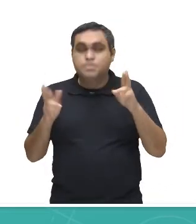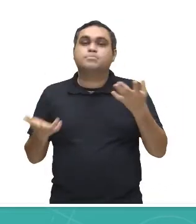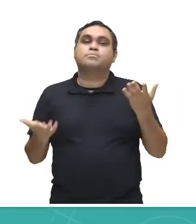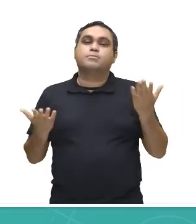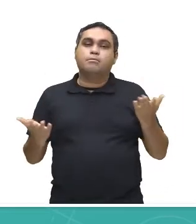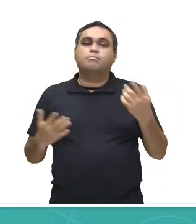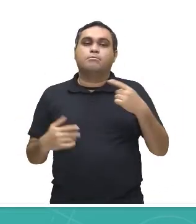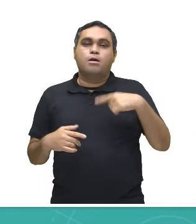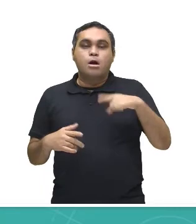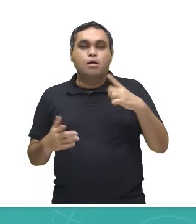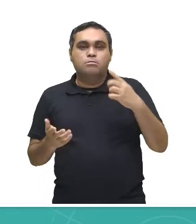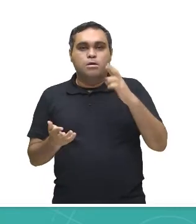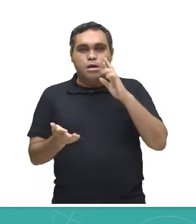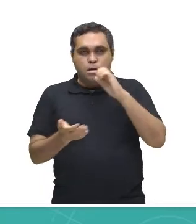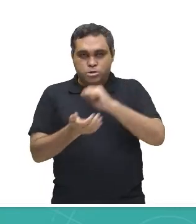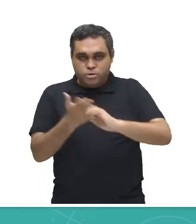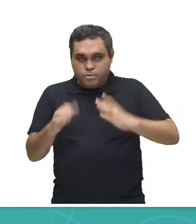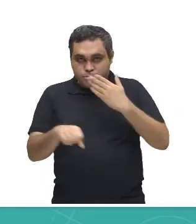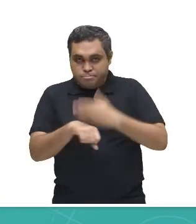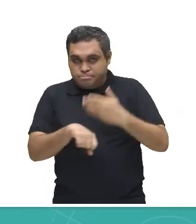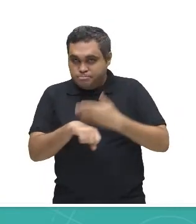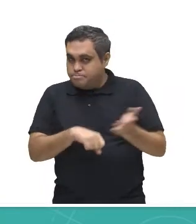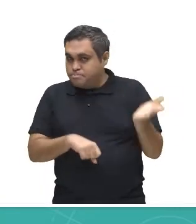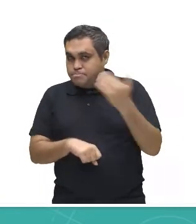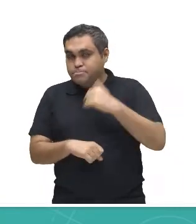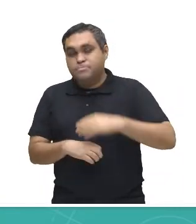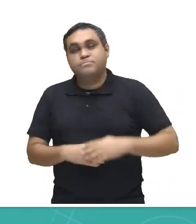esse conhecimento em prática através da nossa DLI. Vamos lá?